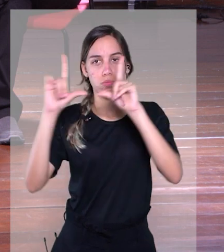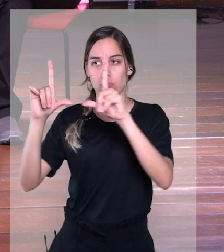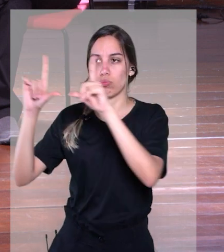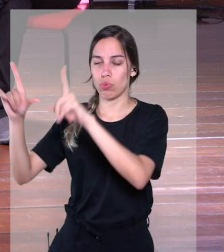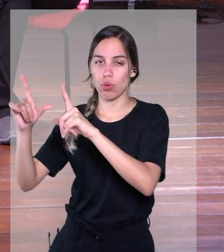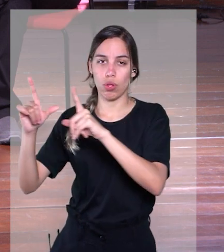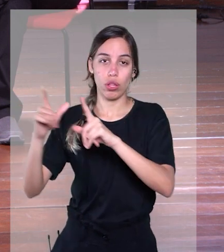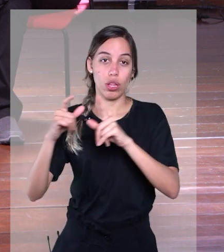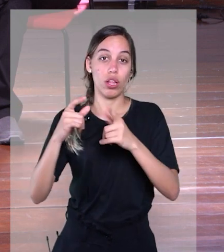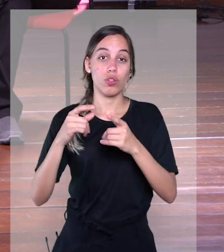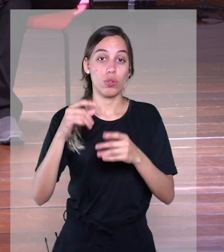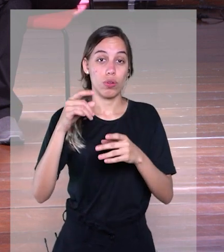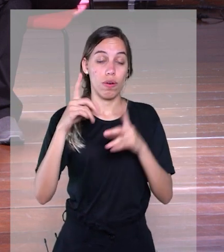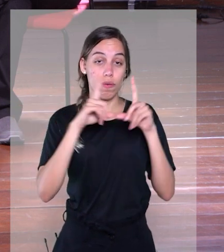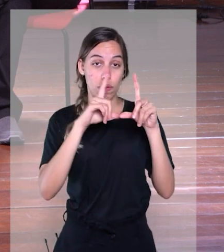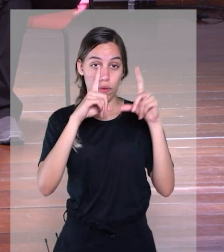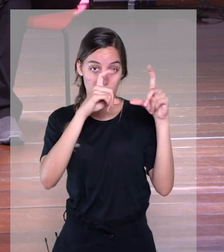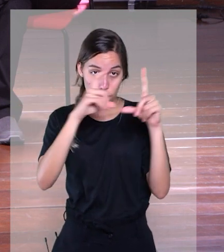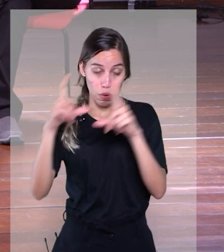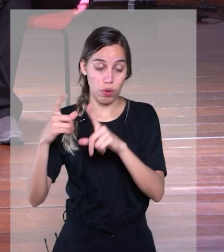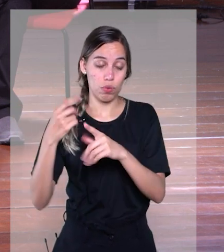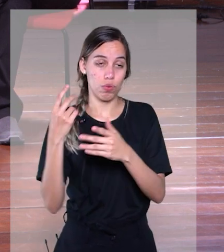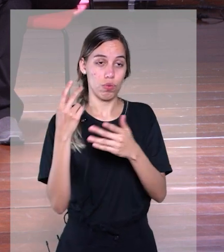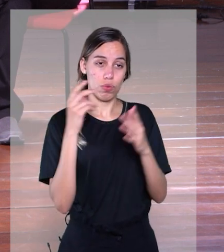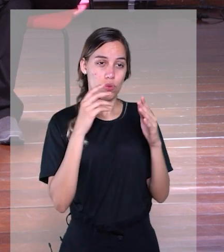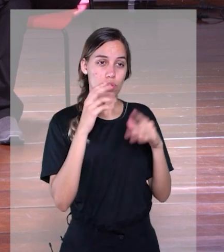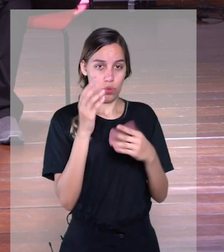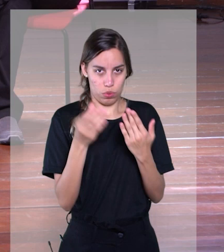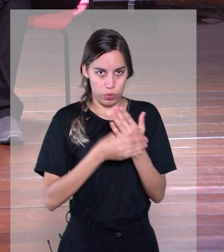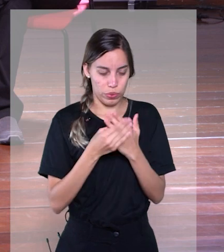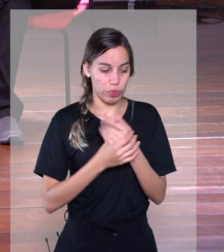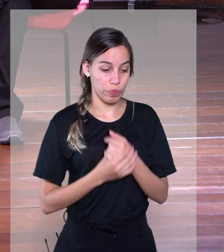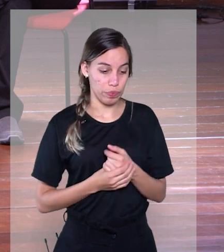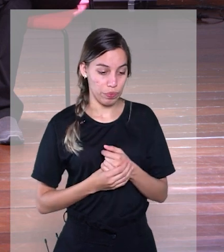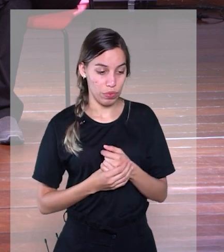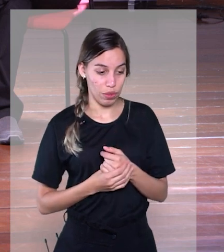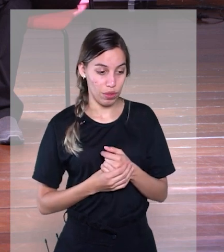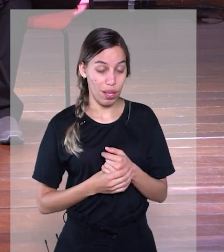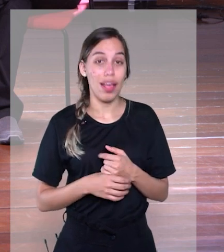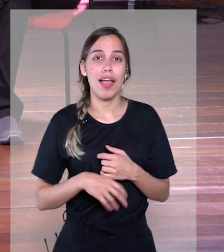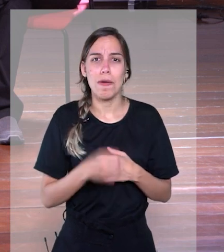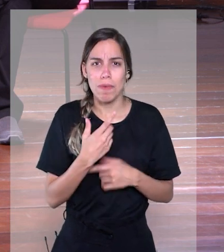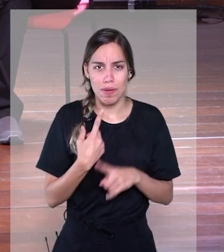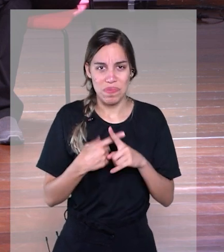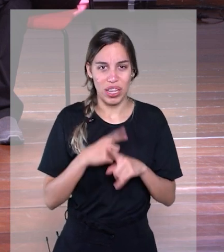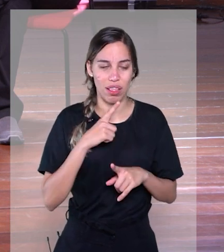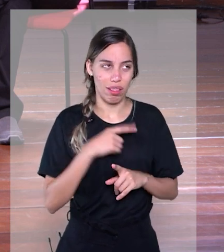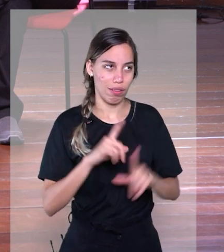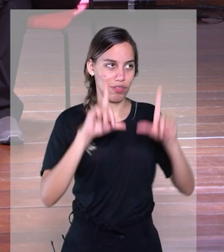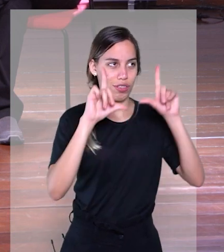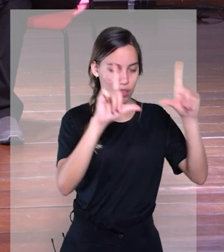o Adriano bolou, que tem códigos QR, então você pode apontar o teu celular ou telemóvel, como